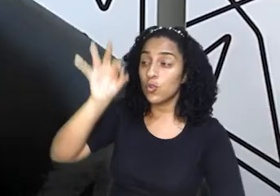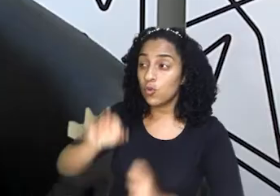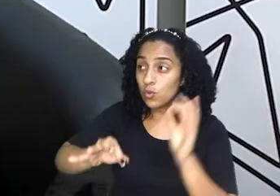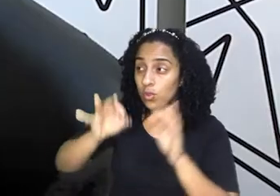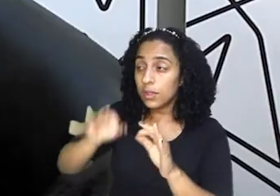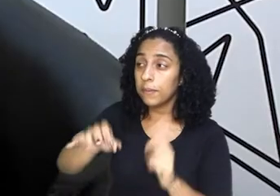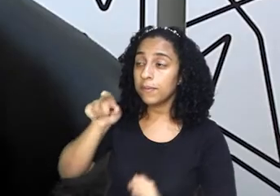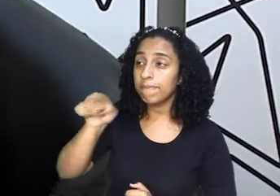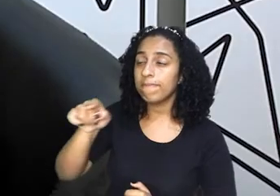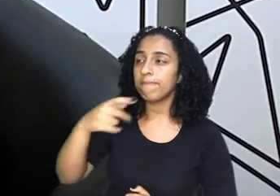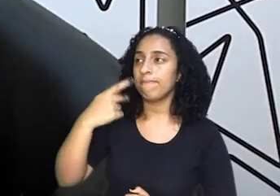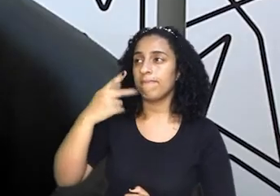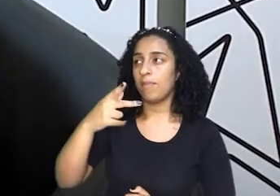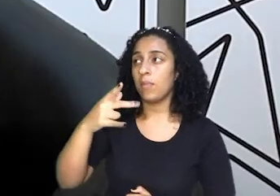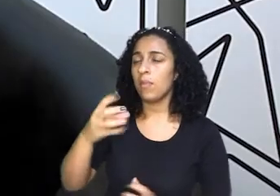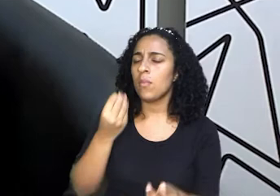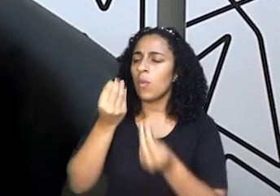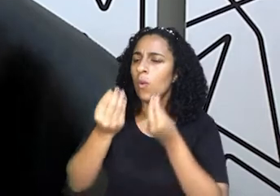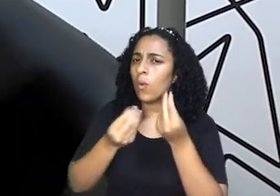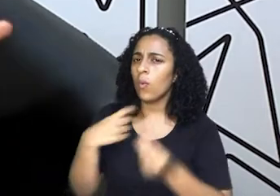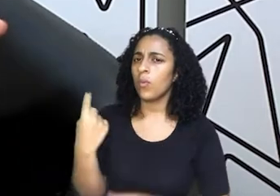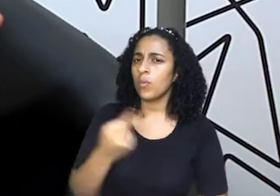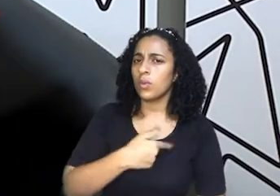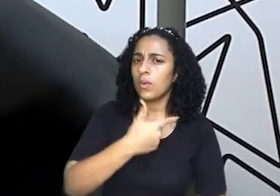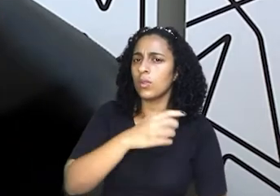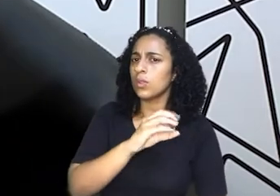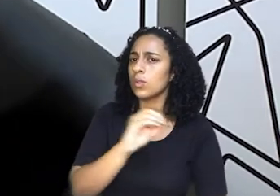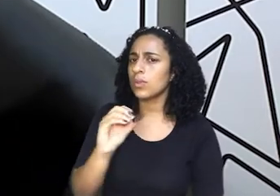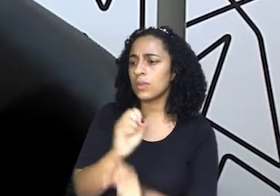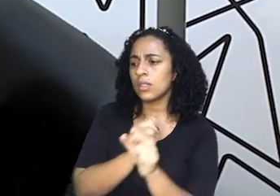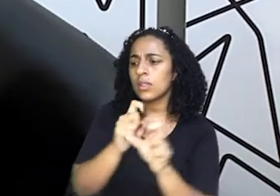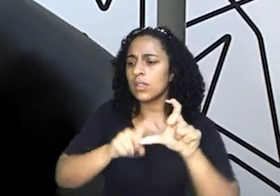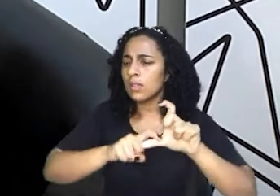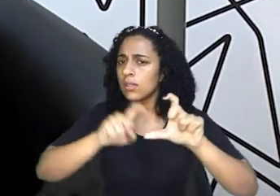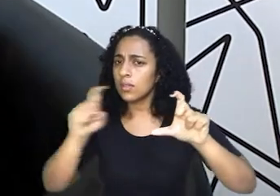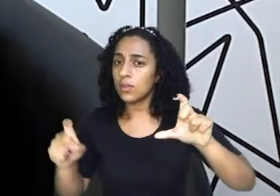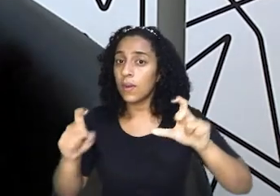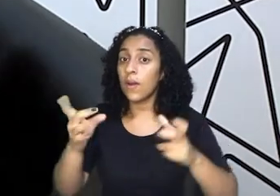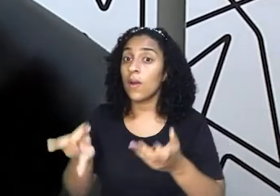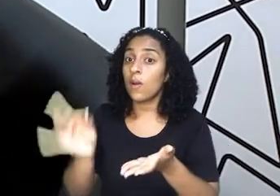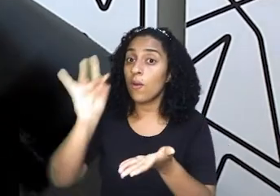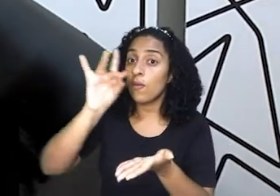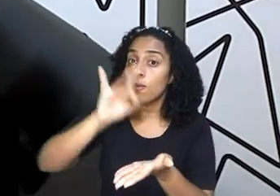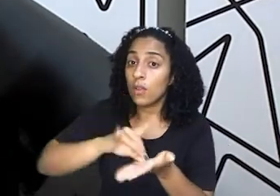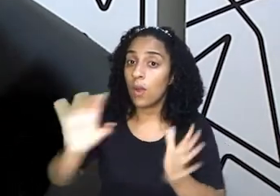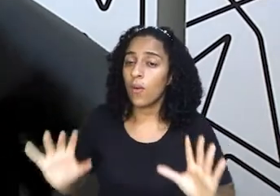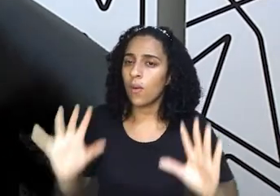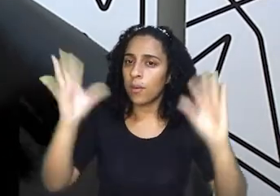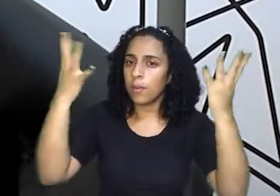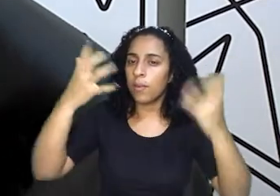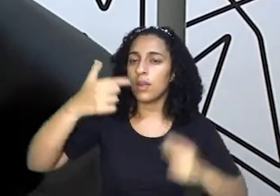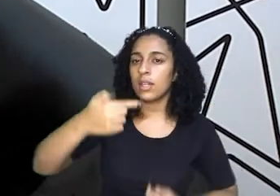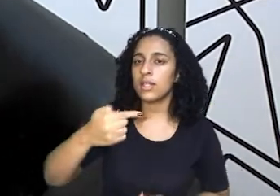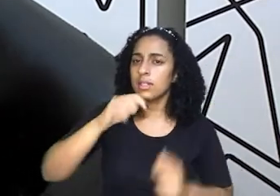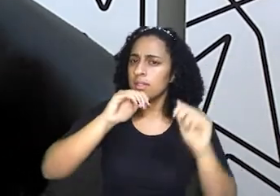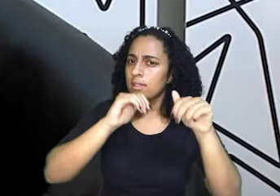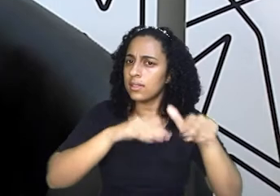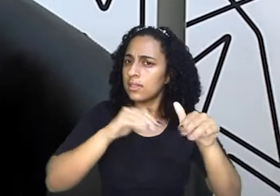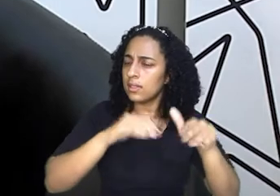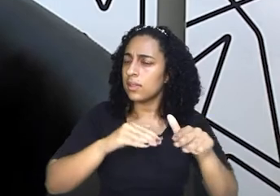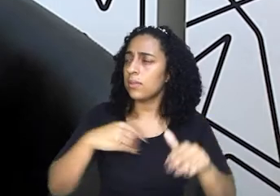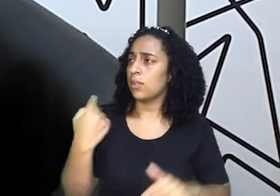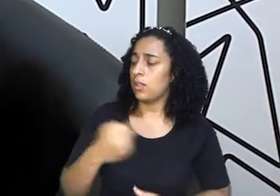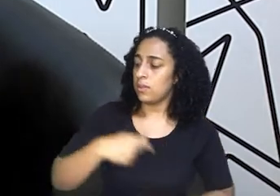isso que você disse né como que nós em com 200 anos de independência que oficialmente se comemora no dia sete de setembro